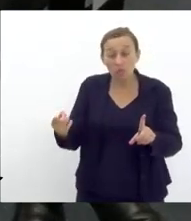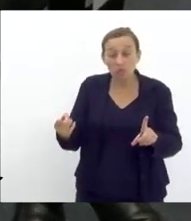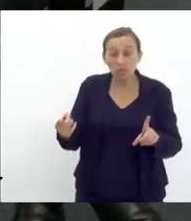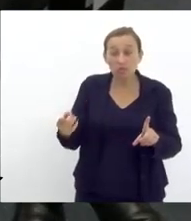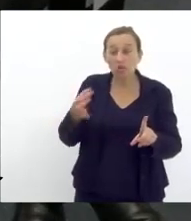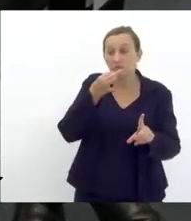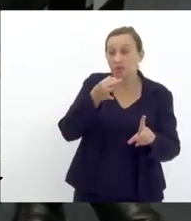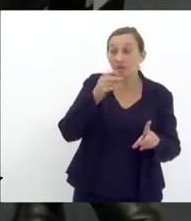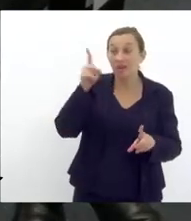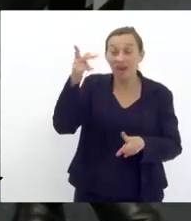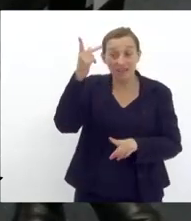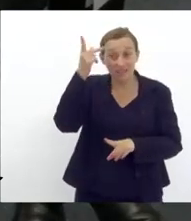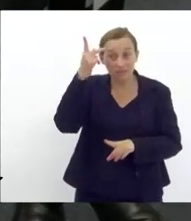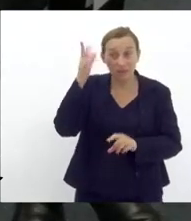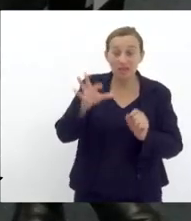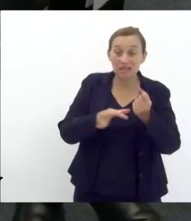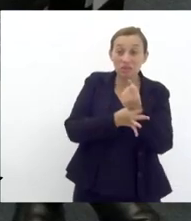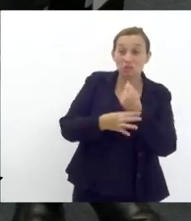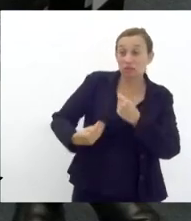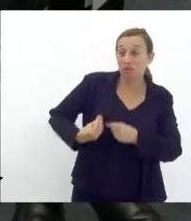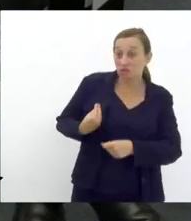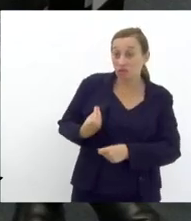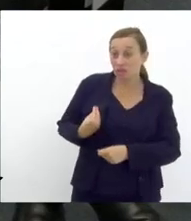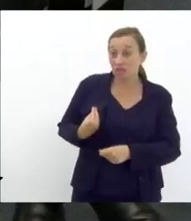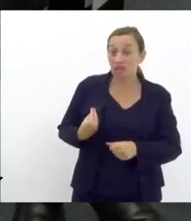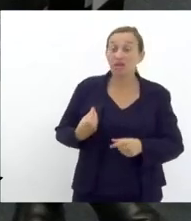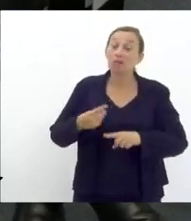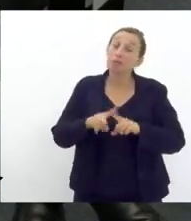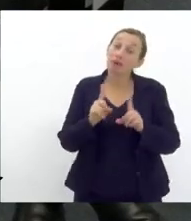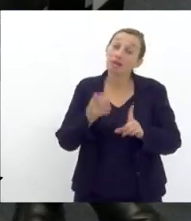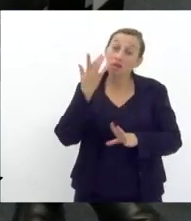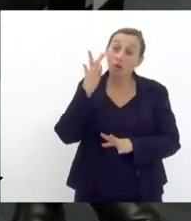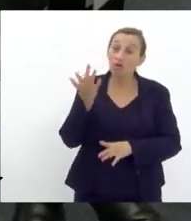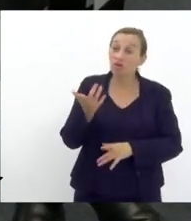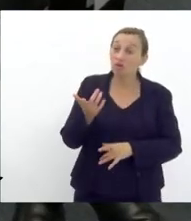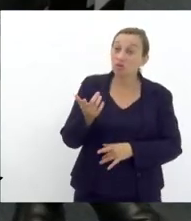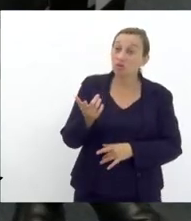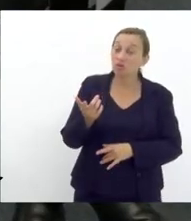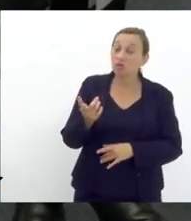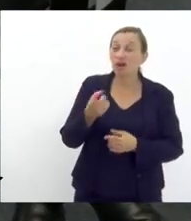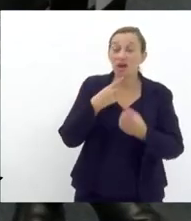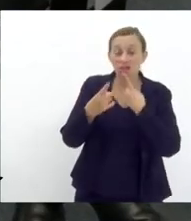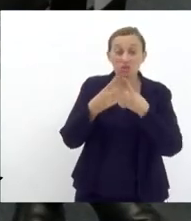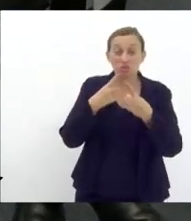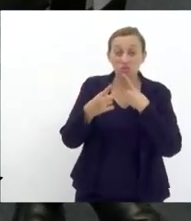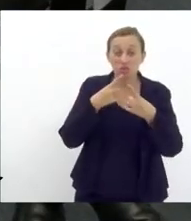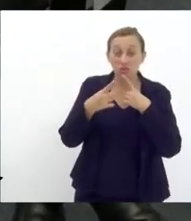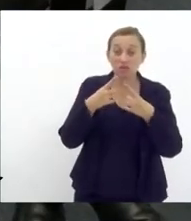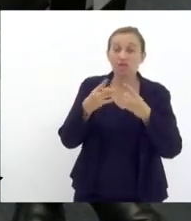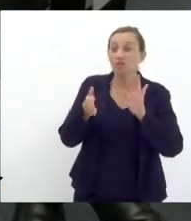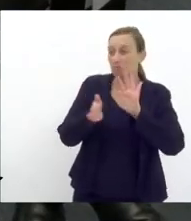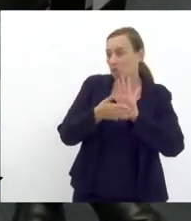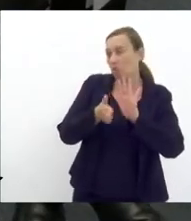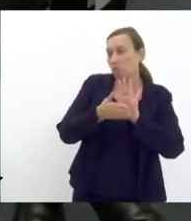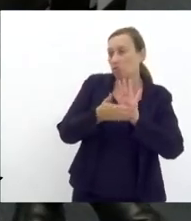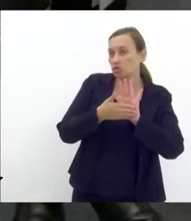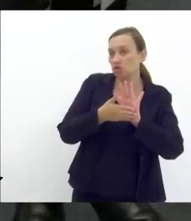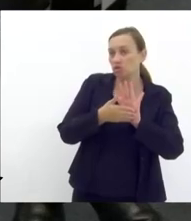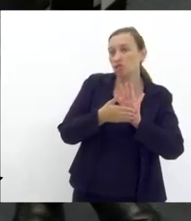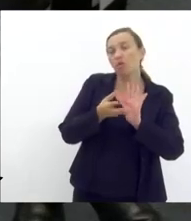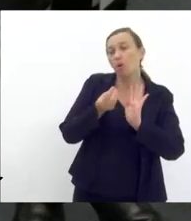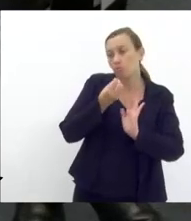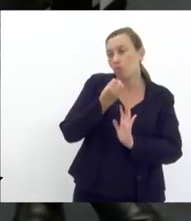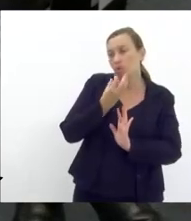lá em São Paulo é seguro de vida mas eu acho que a discussão e a proposta é